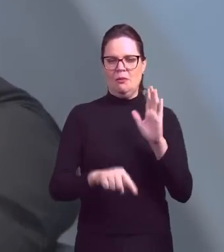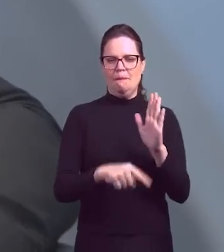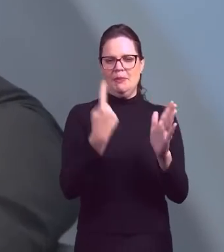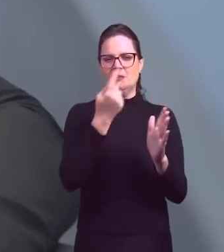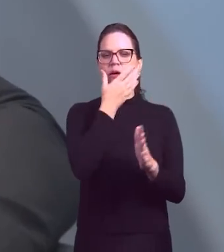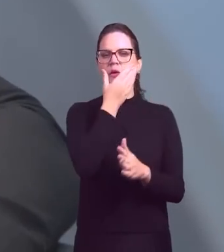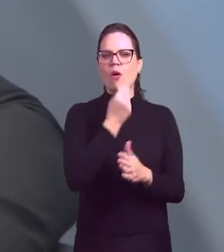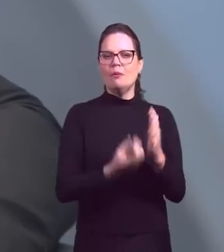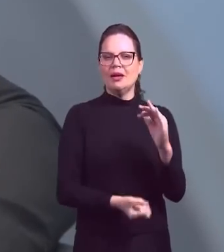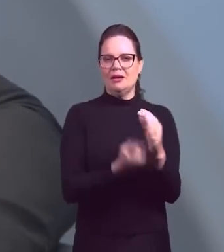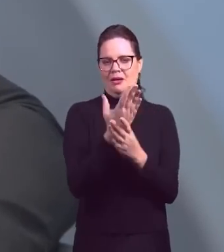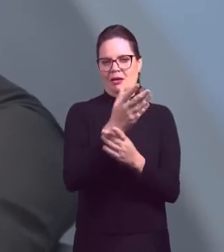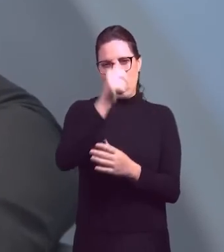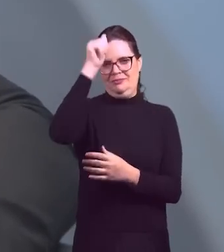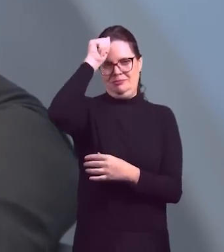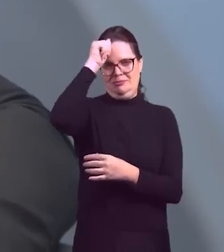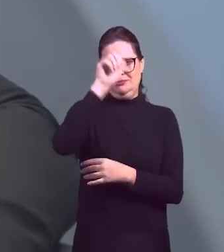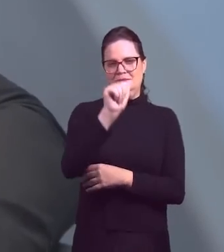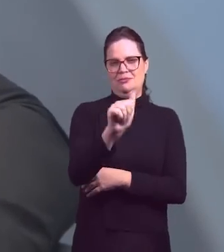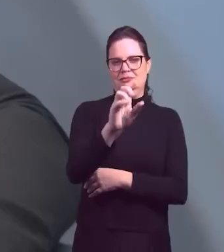homem, Adão,